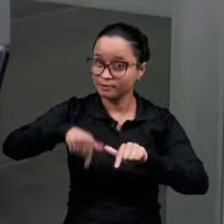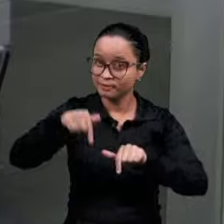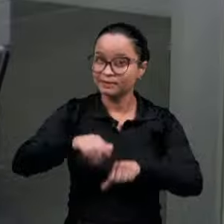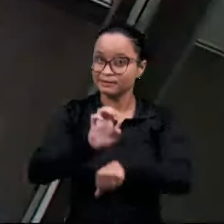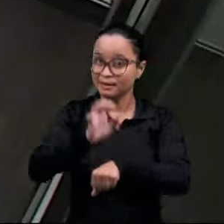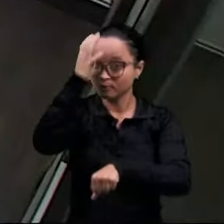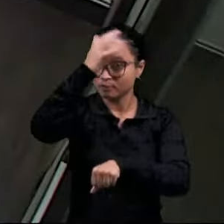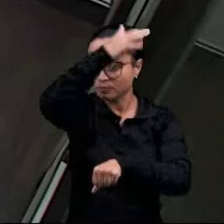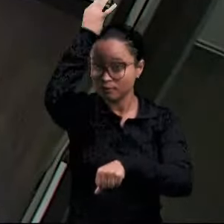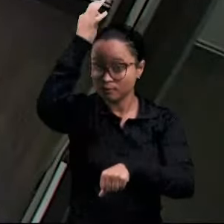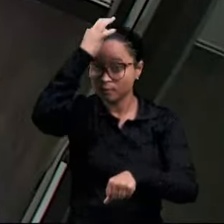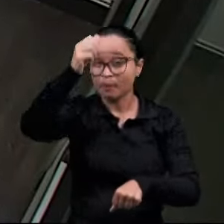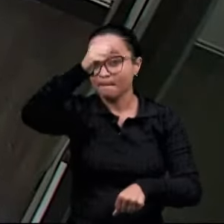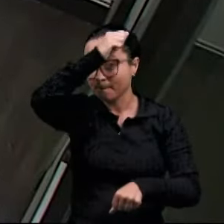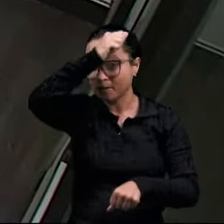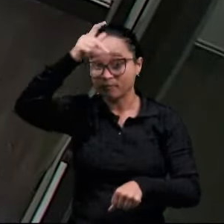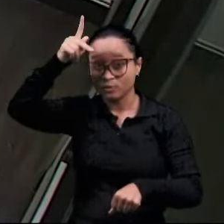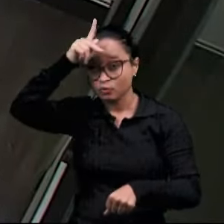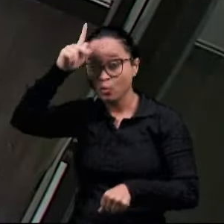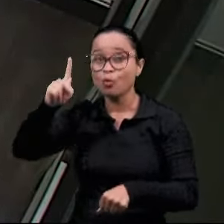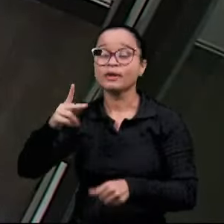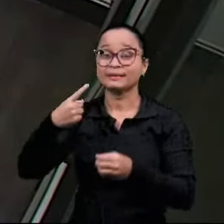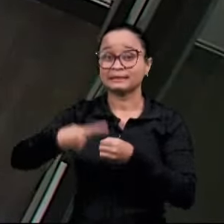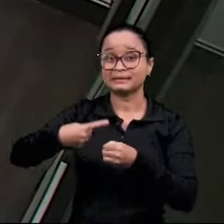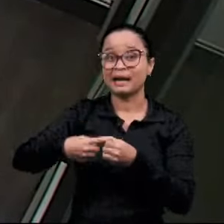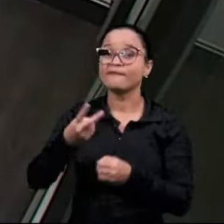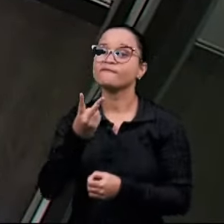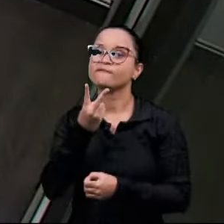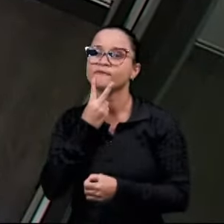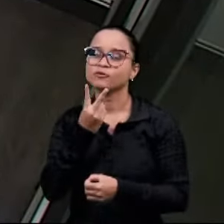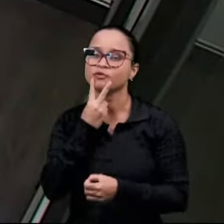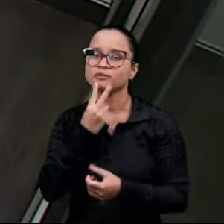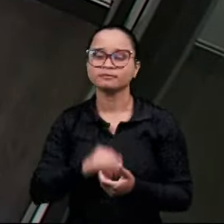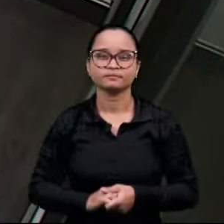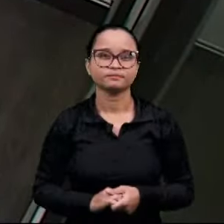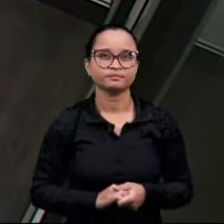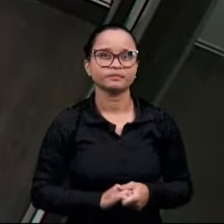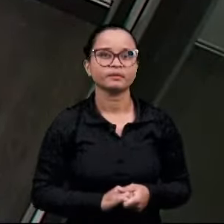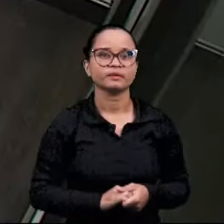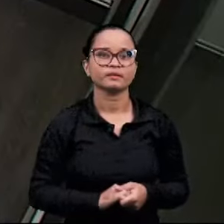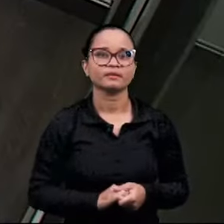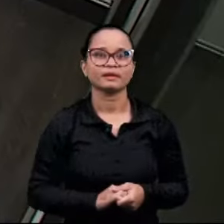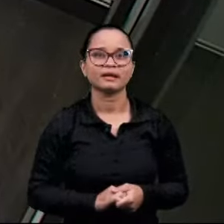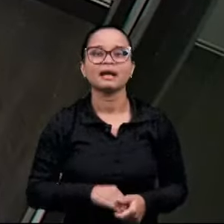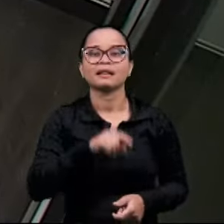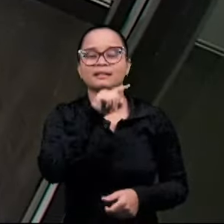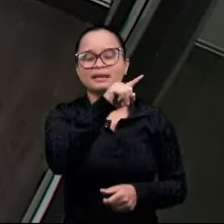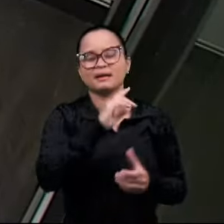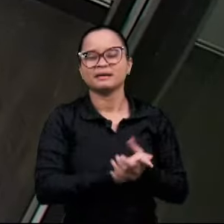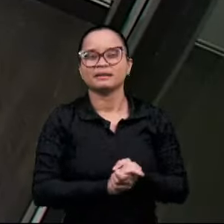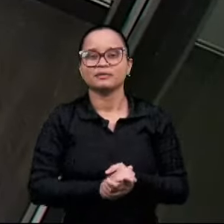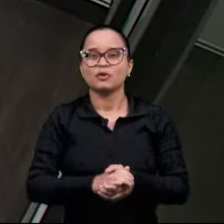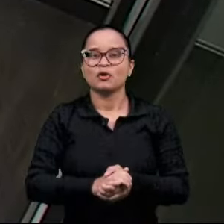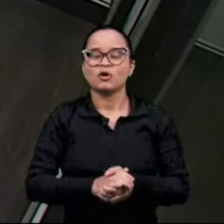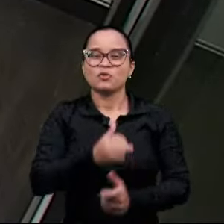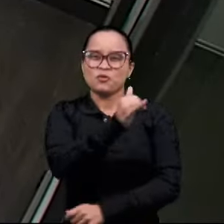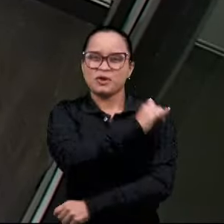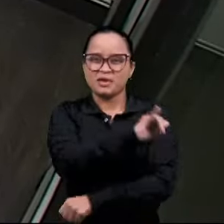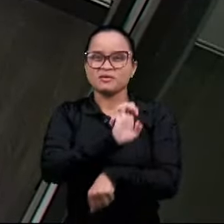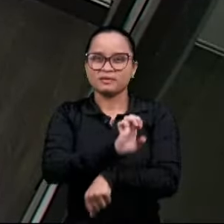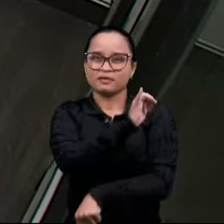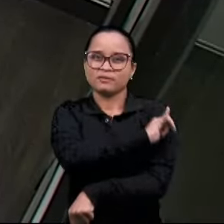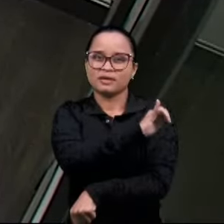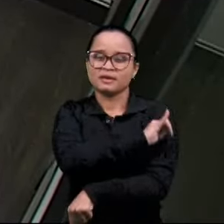E a última igreja que o senhor esteve à frente lá no Rio de Janeiro, aonde, senhor? A igreja do Leme, saudoso Leme. Eu costumo dizer que eu